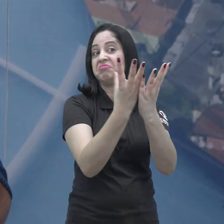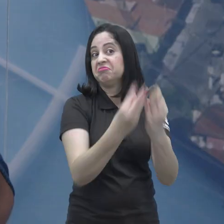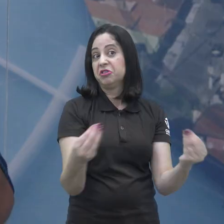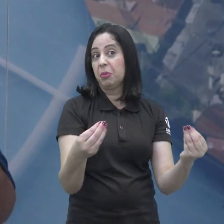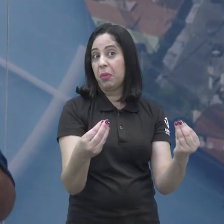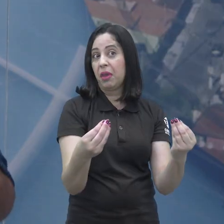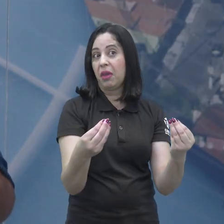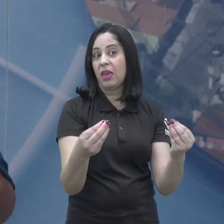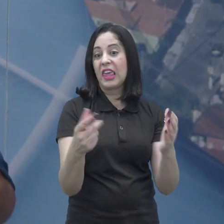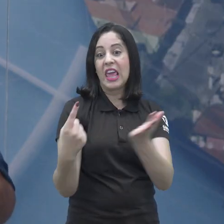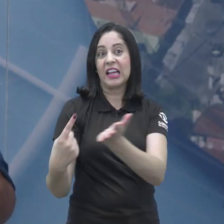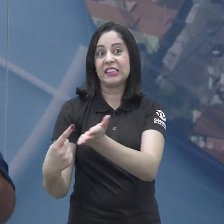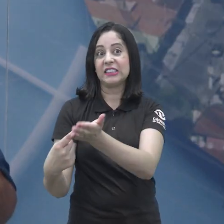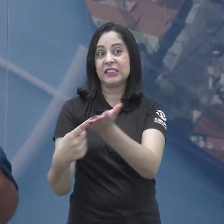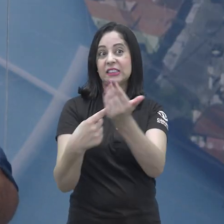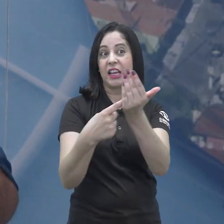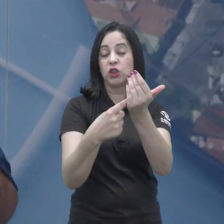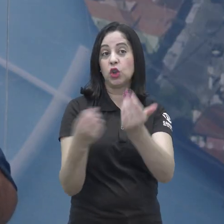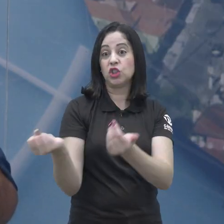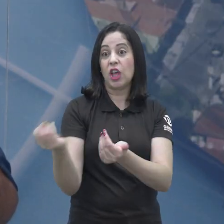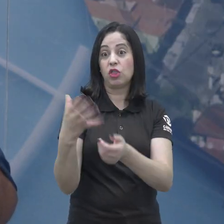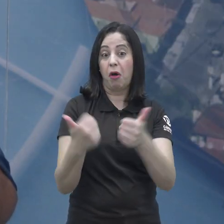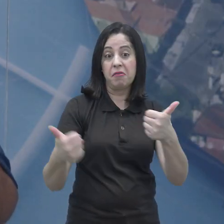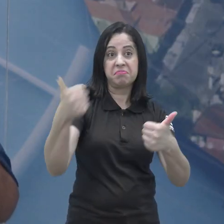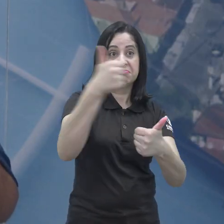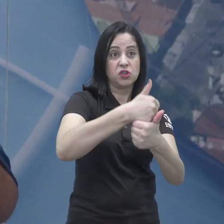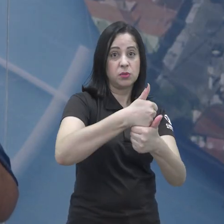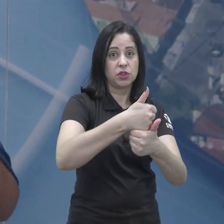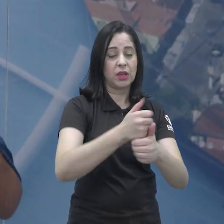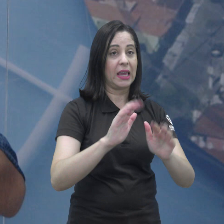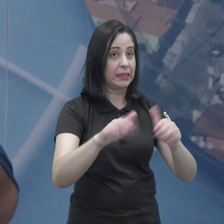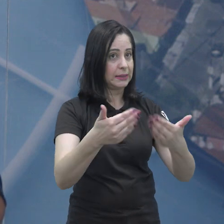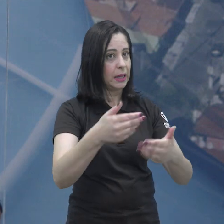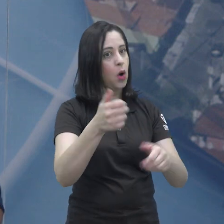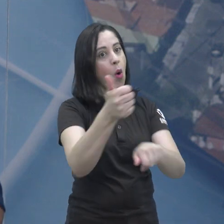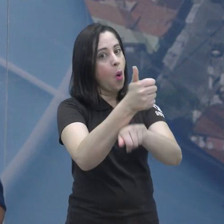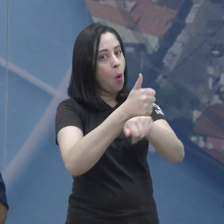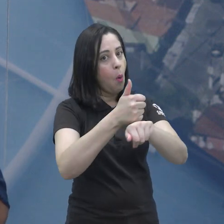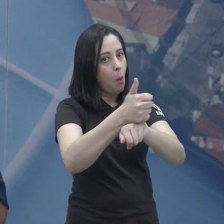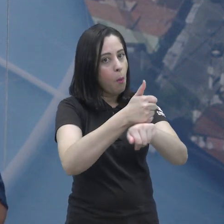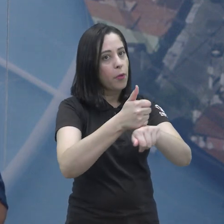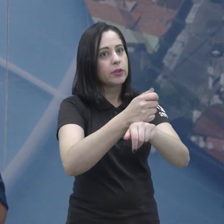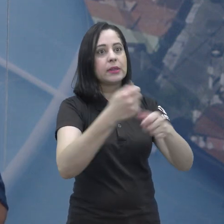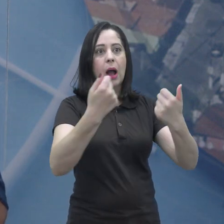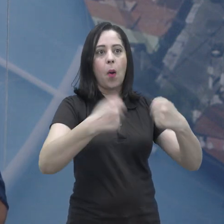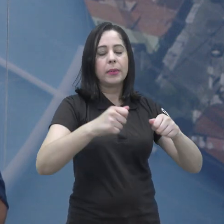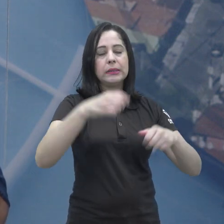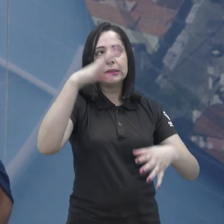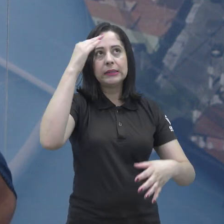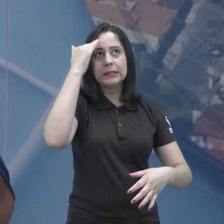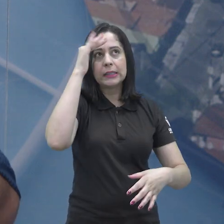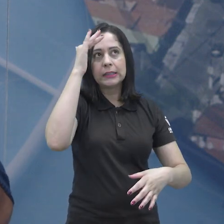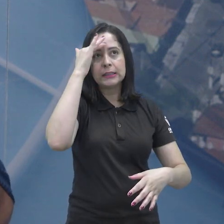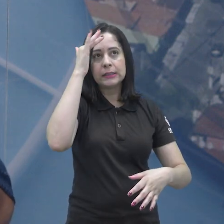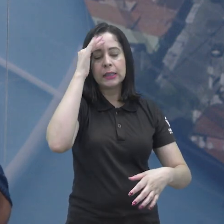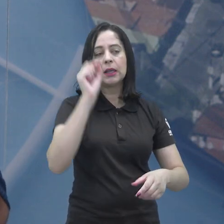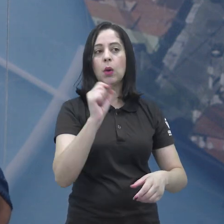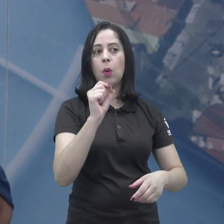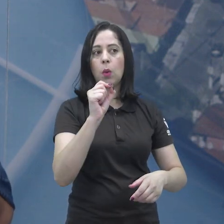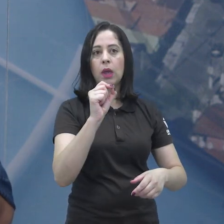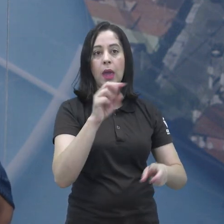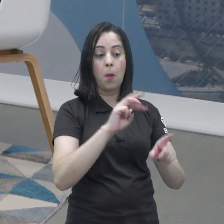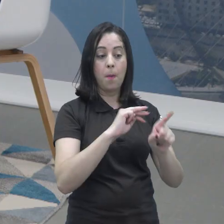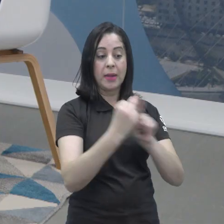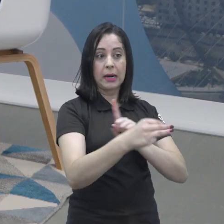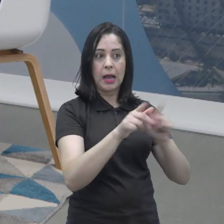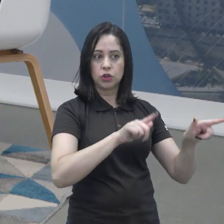é preciso que esse profissional tenha essa mentalidade de que o mercado de trabalho está em constante mudança,